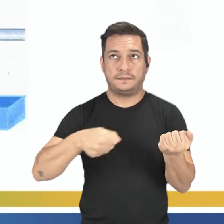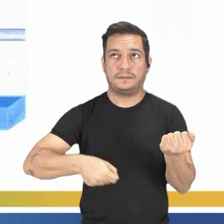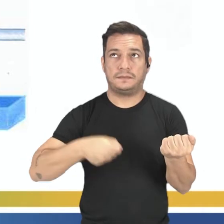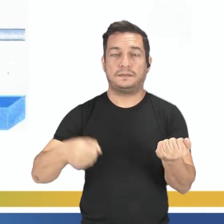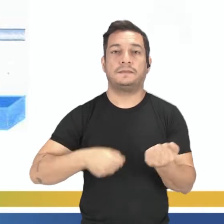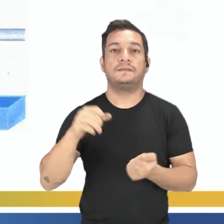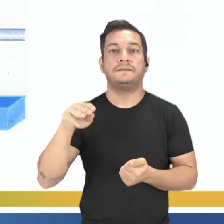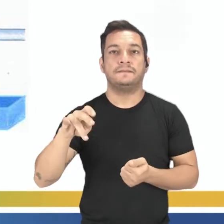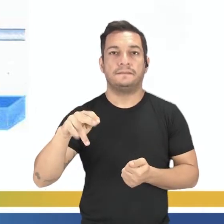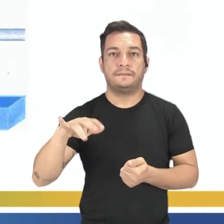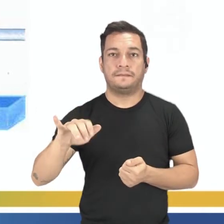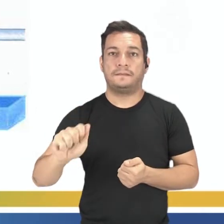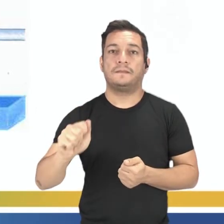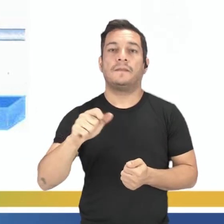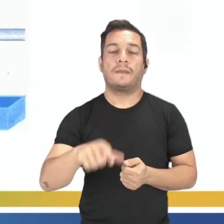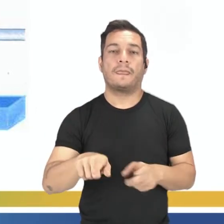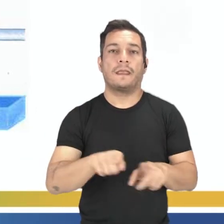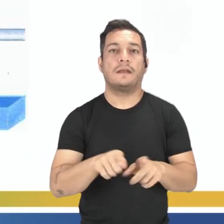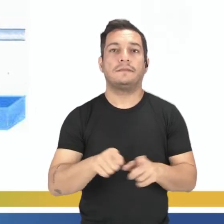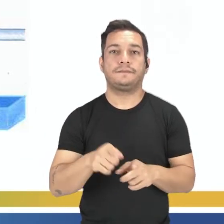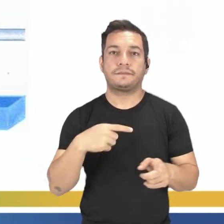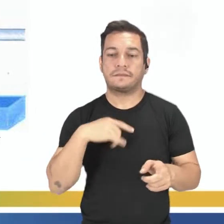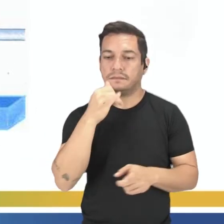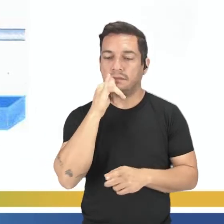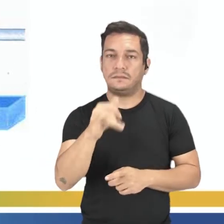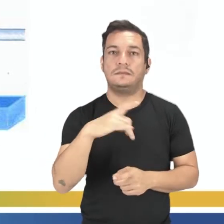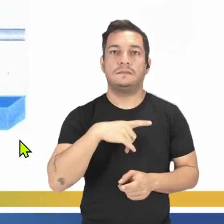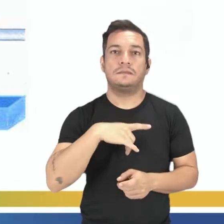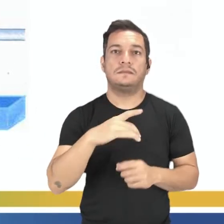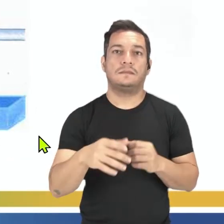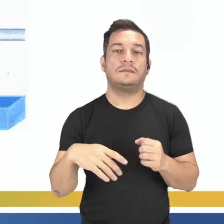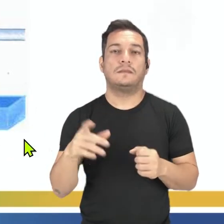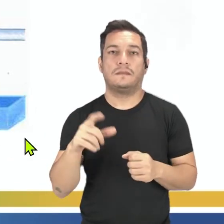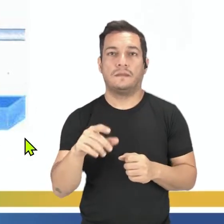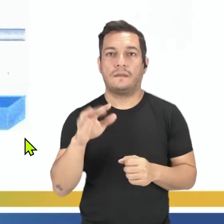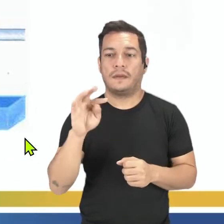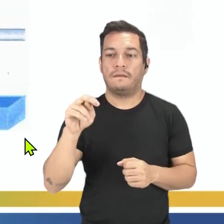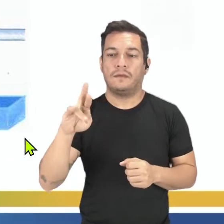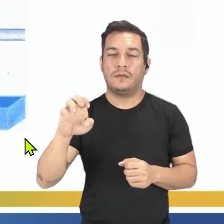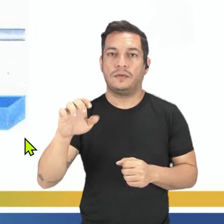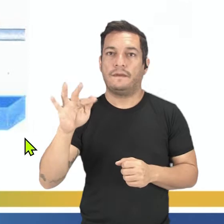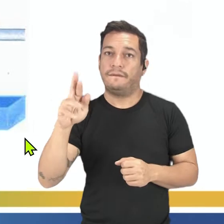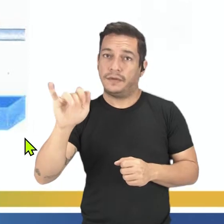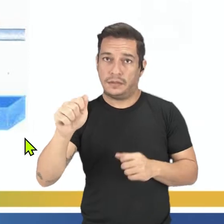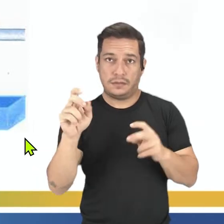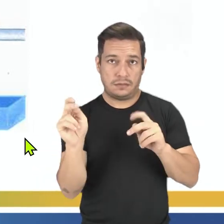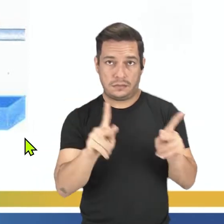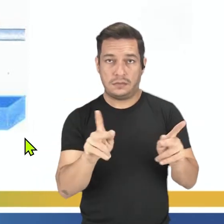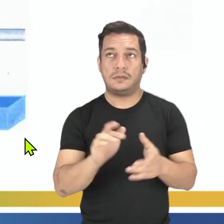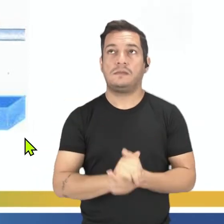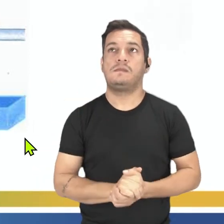parte dessa energia é dissipada e fica armazenada na fonte fria. Tá ok?